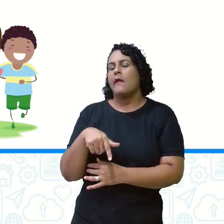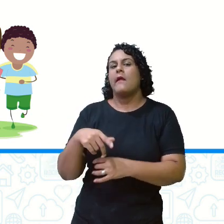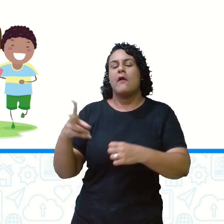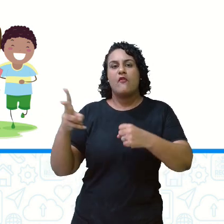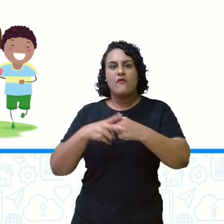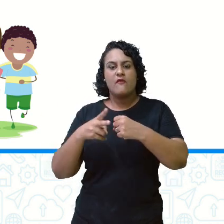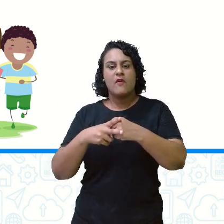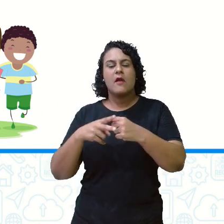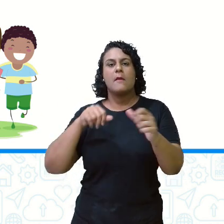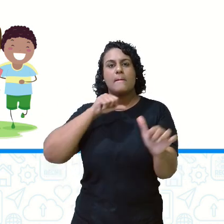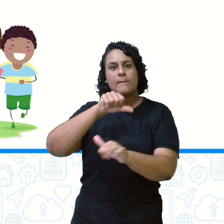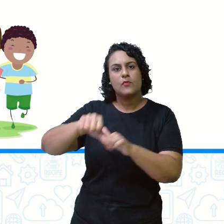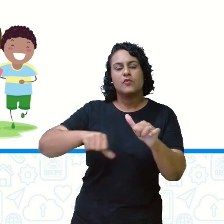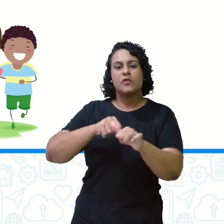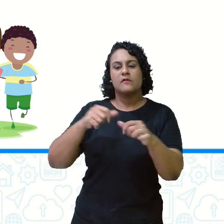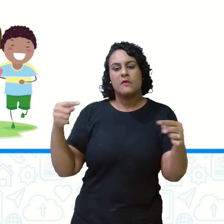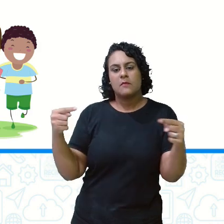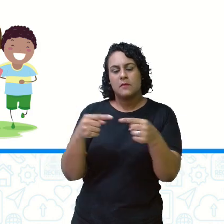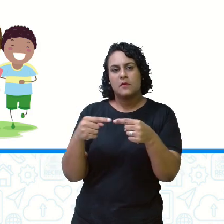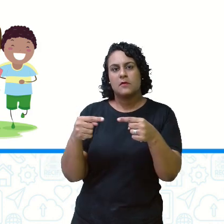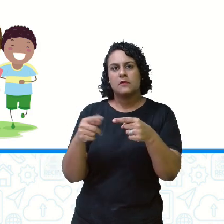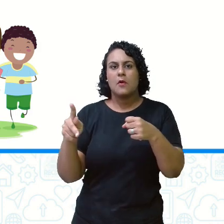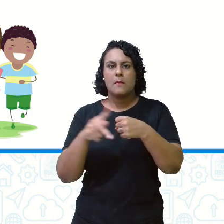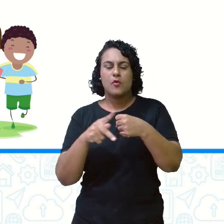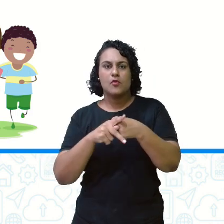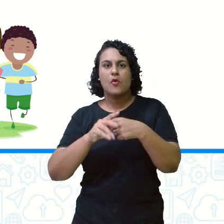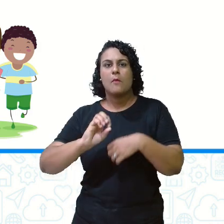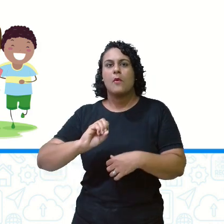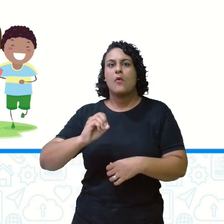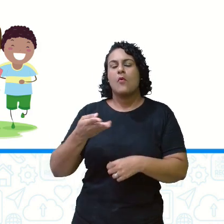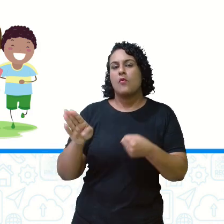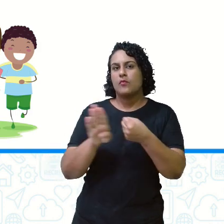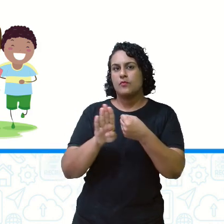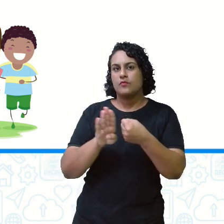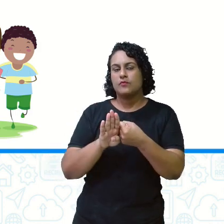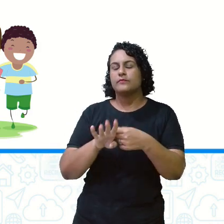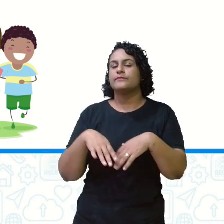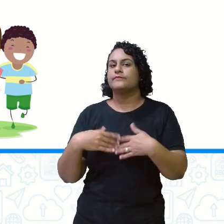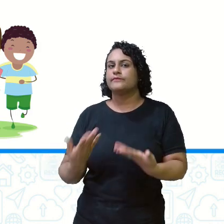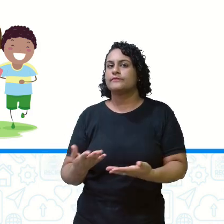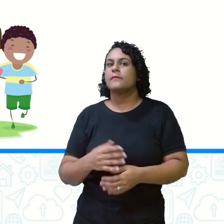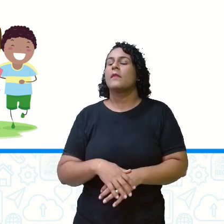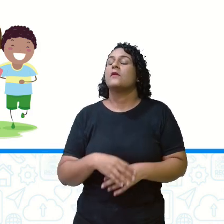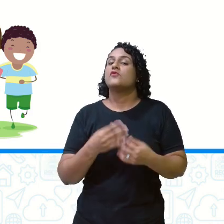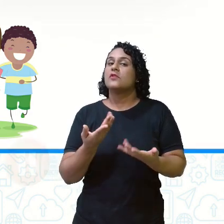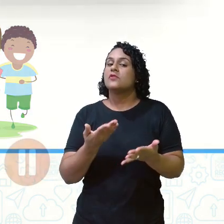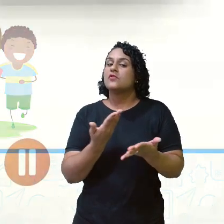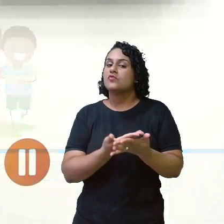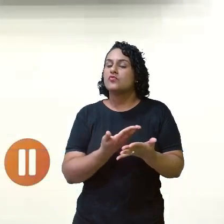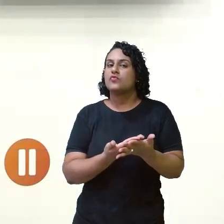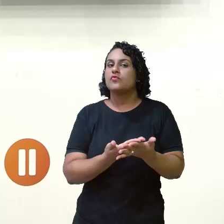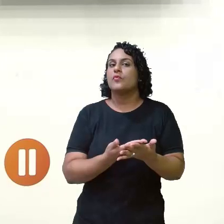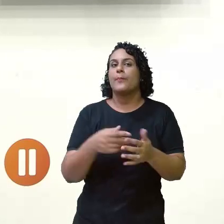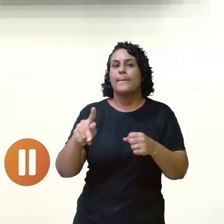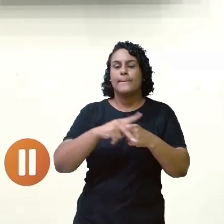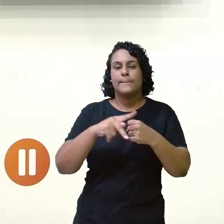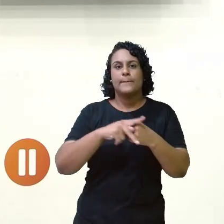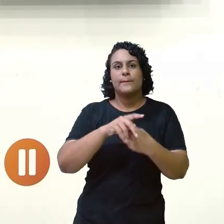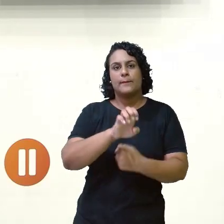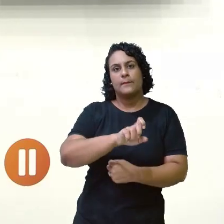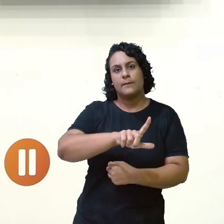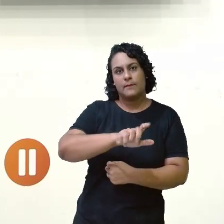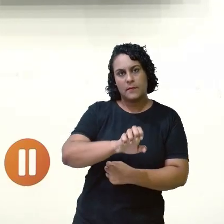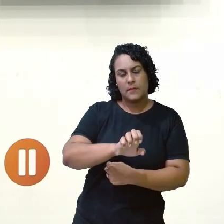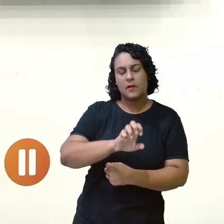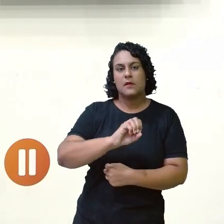modificando para concordar com o substantivo ou com o pronome. A gente já viu os pronomes ele ou ela, né? E também o substantivo